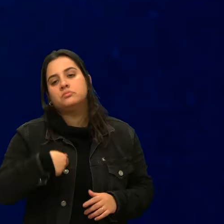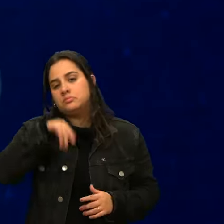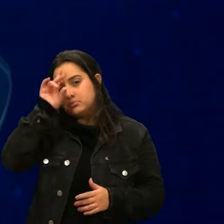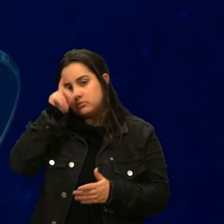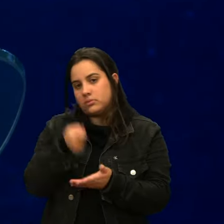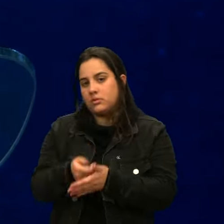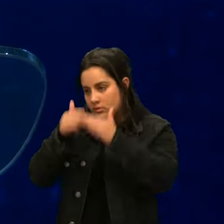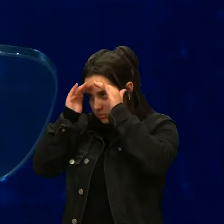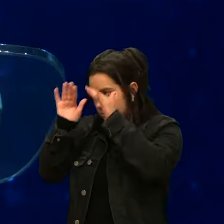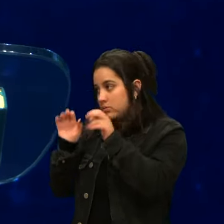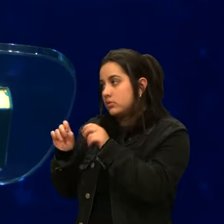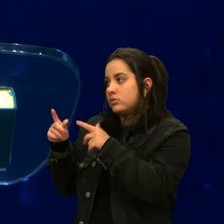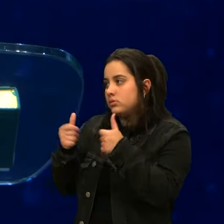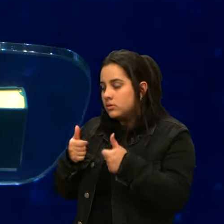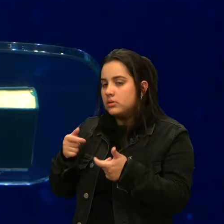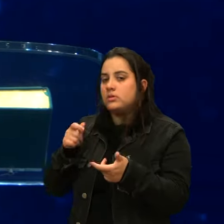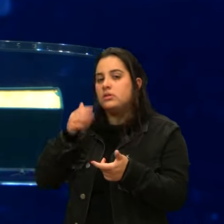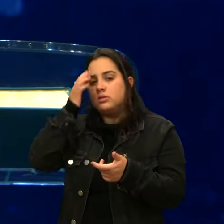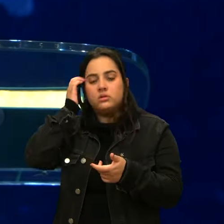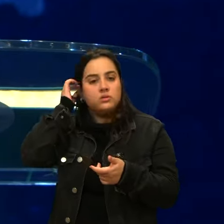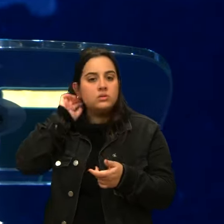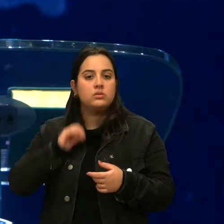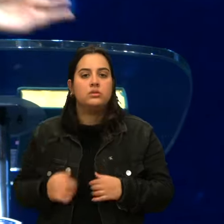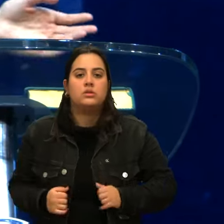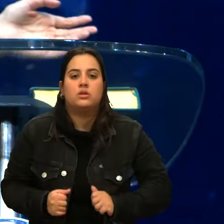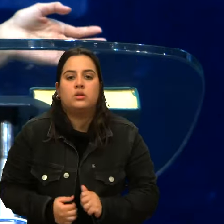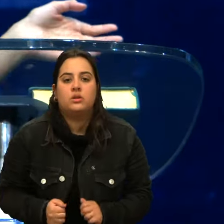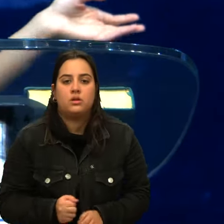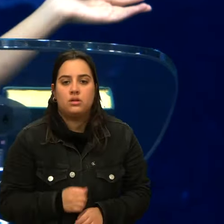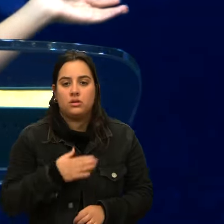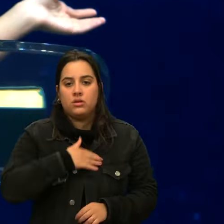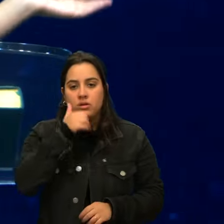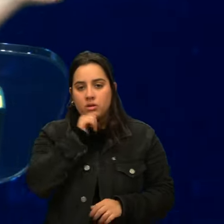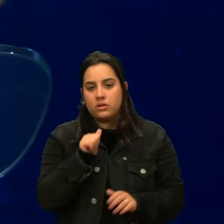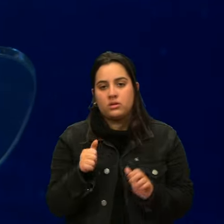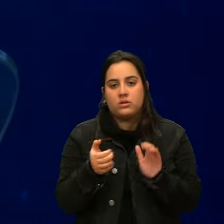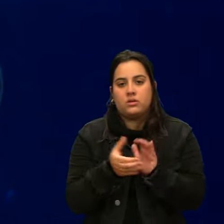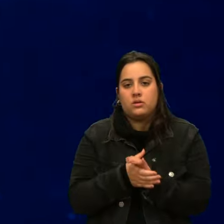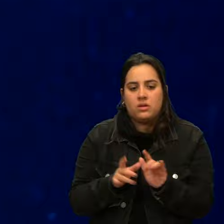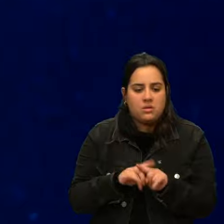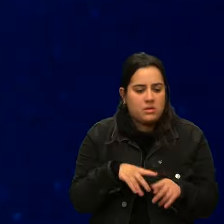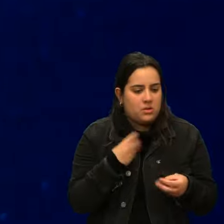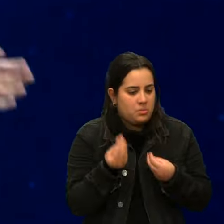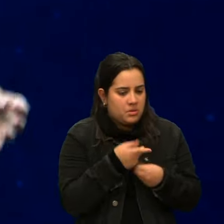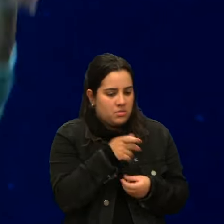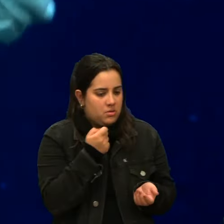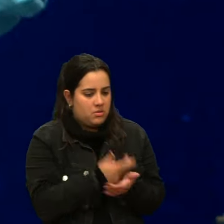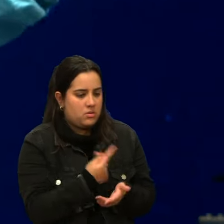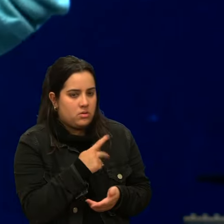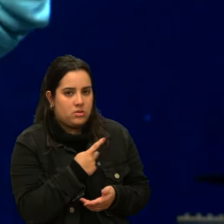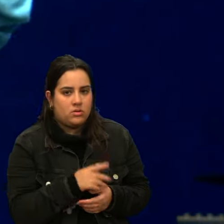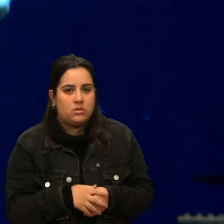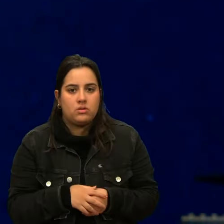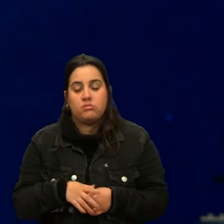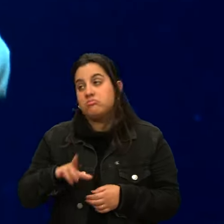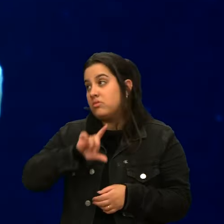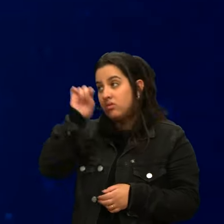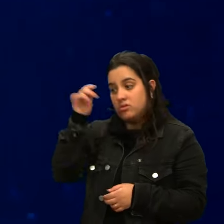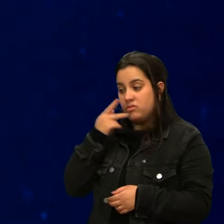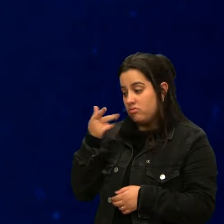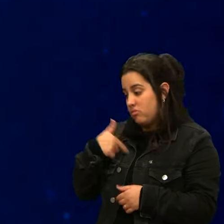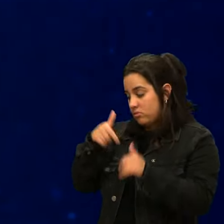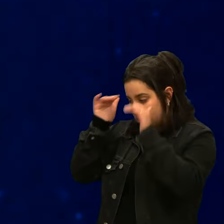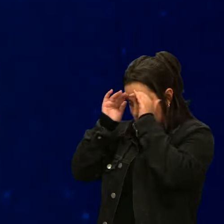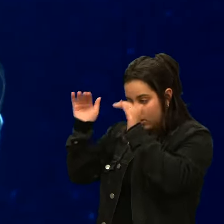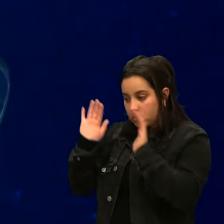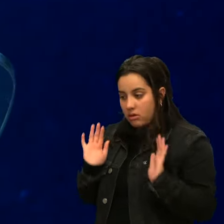obedecer. Eu falei, tá bom, Deus. Fui lá. Eu lembro que eu falei com a minha mãe sem entender nada. Ela falou, como assim? Mas você nem comprou a sua. Eu falei, Deus falou, eu tô